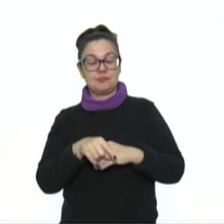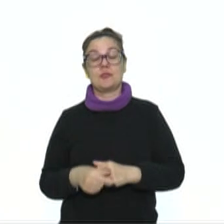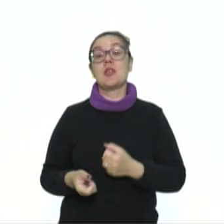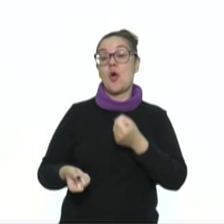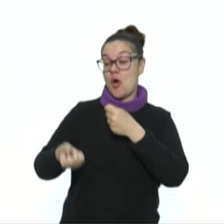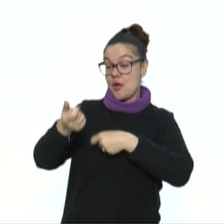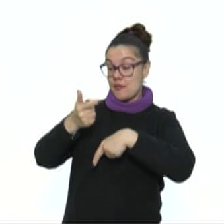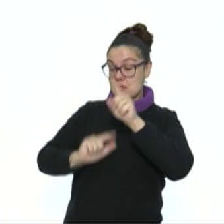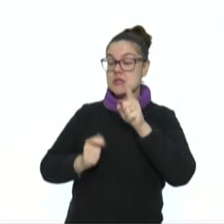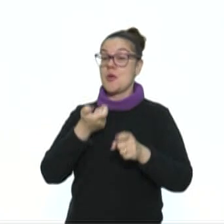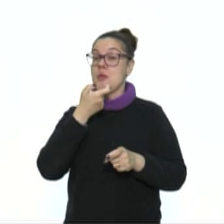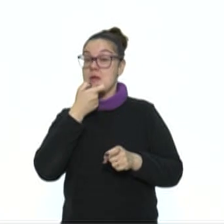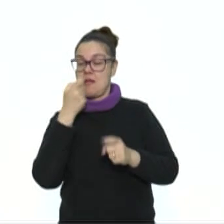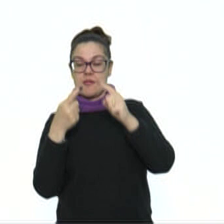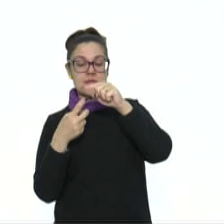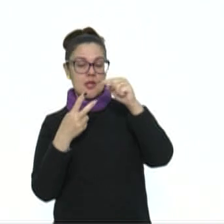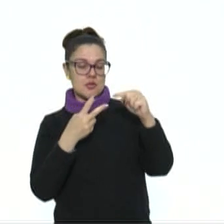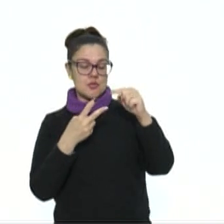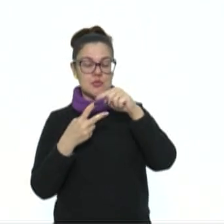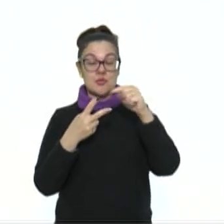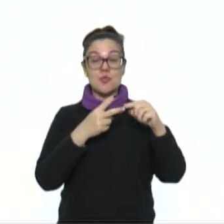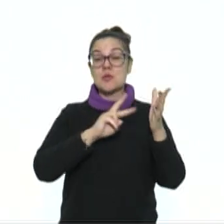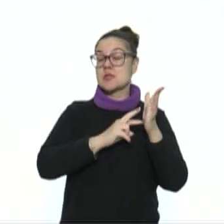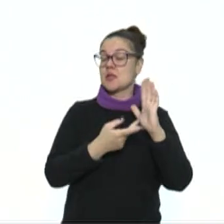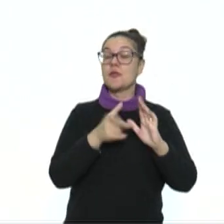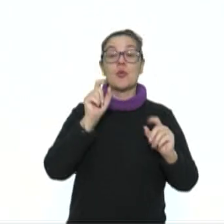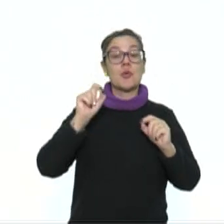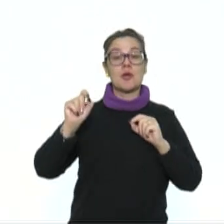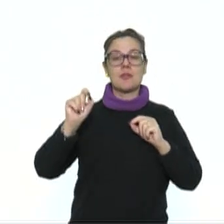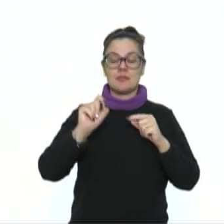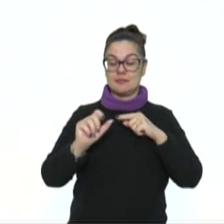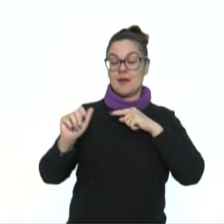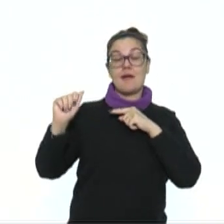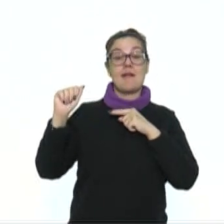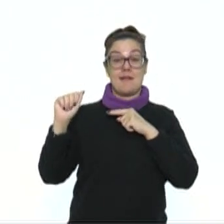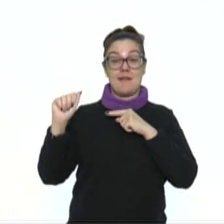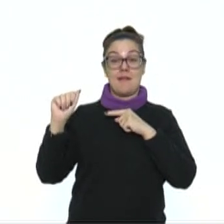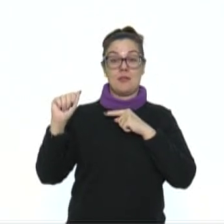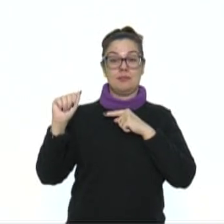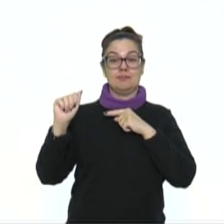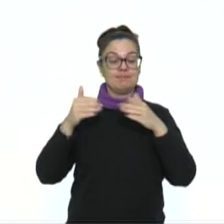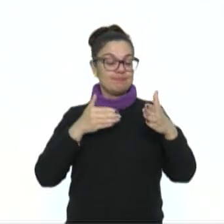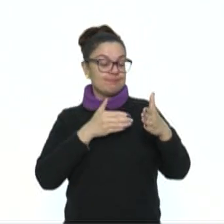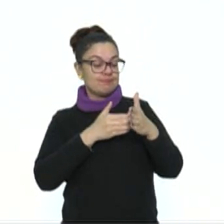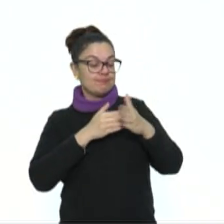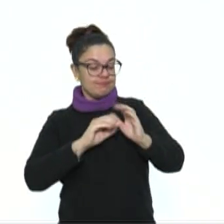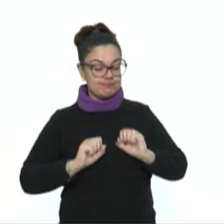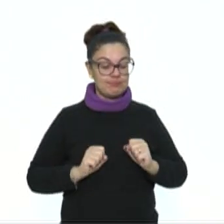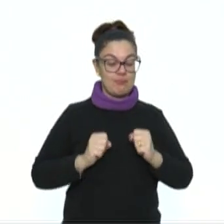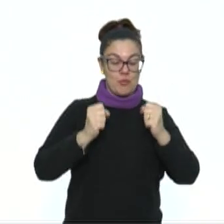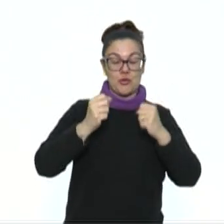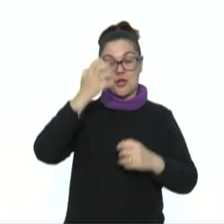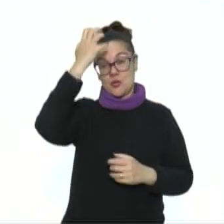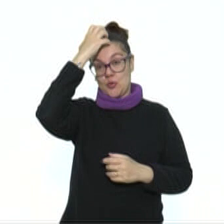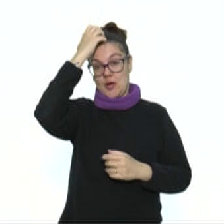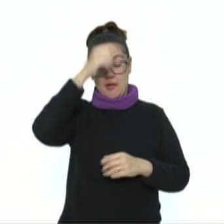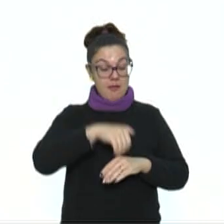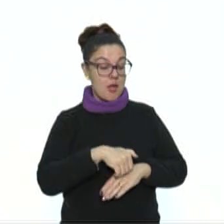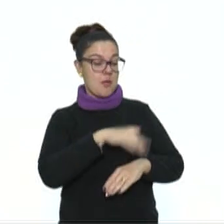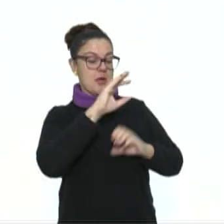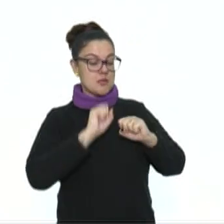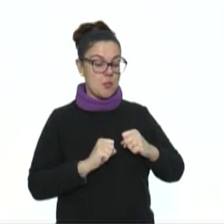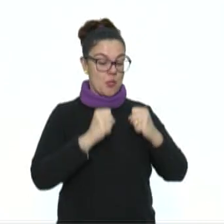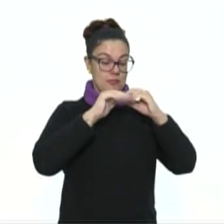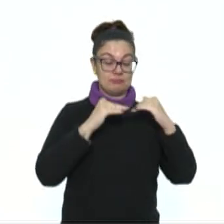tanto a Revolução Puritana e Gloriosa, simbolizaram para a Inglaterra a limitação do poder do rei e o aumento do poder do